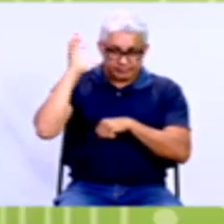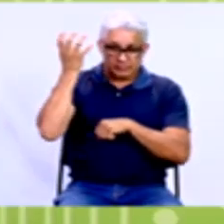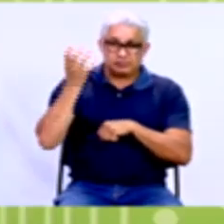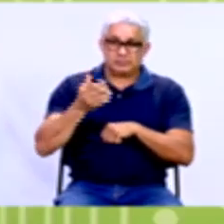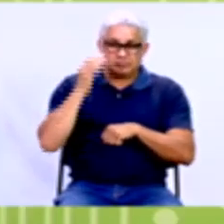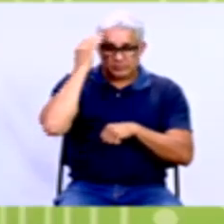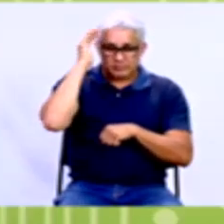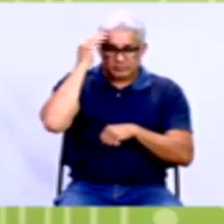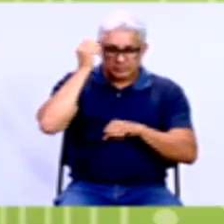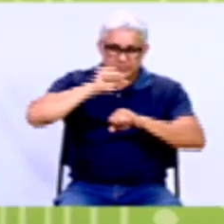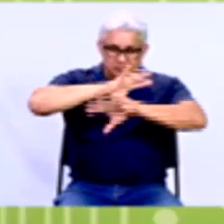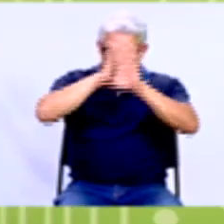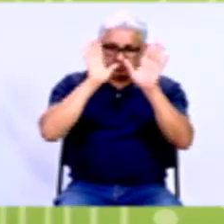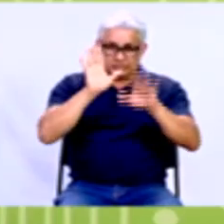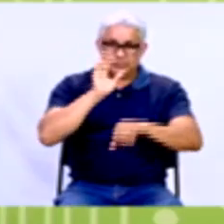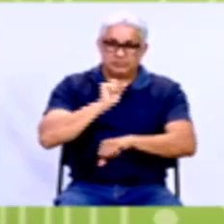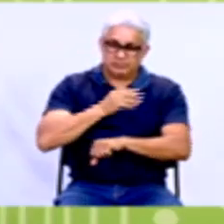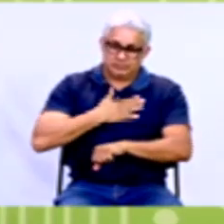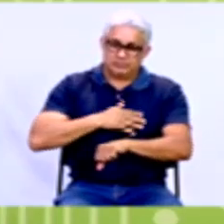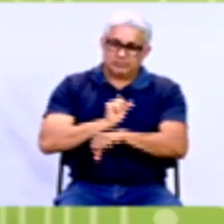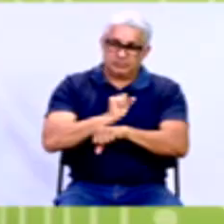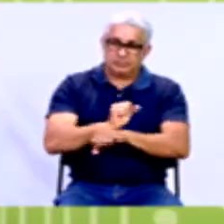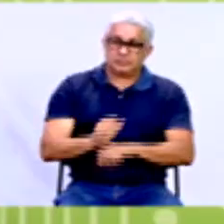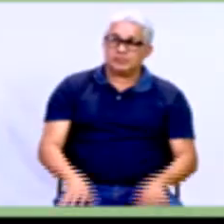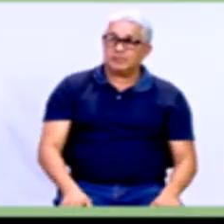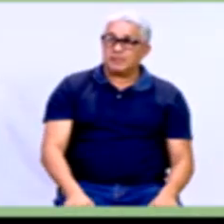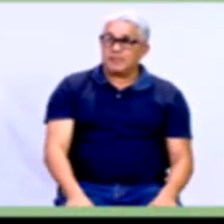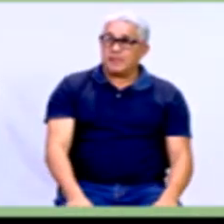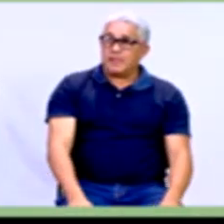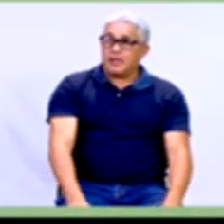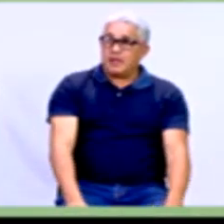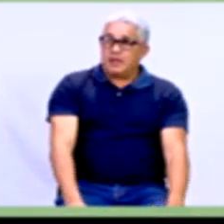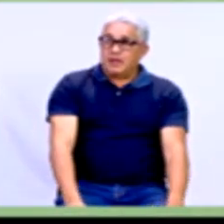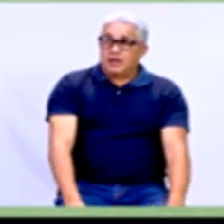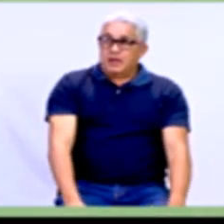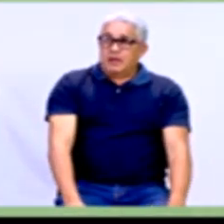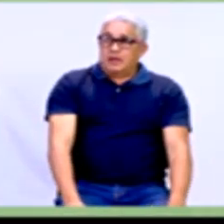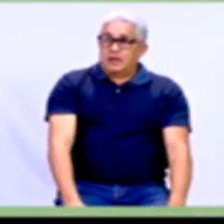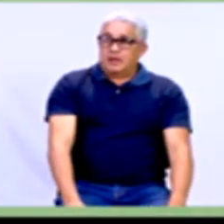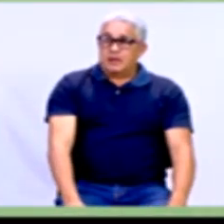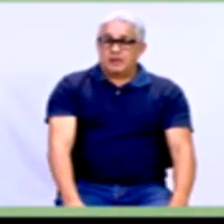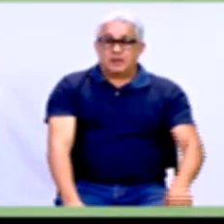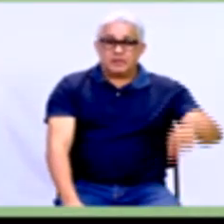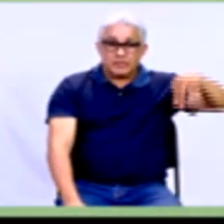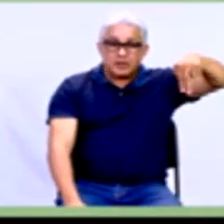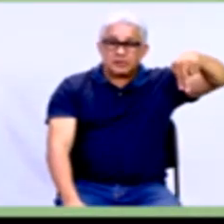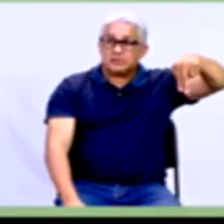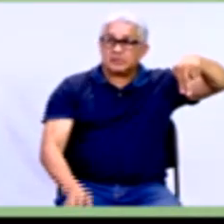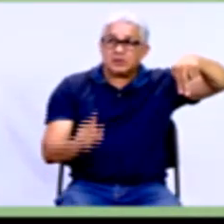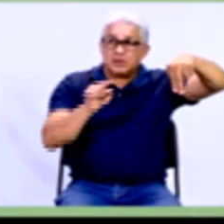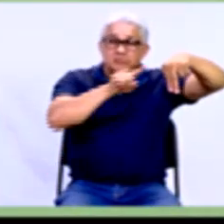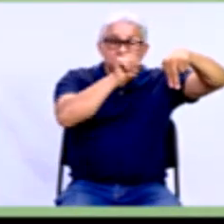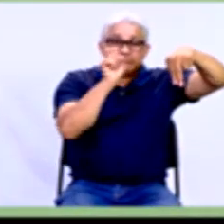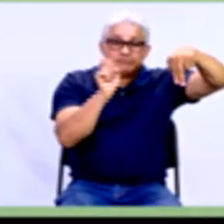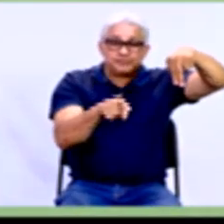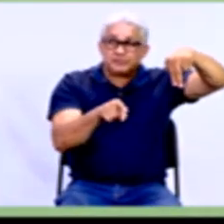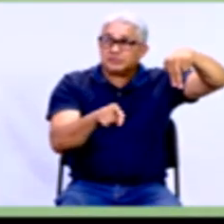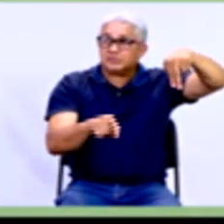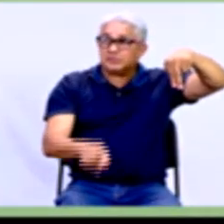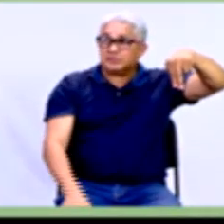vão entender bem isso, né? Então, aqui, ó. Aqui o N é o número de observações. A gente sempre fala disso,